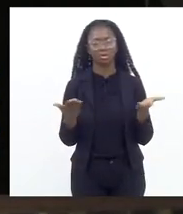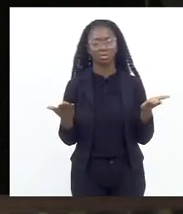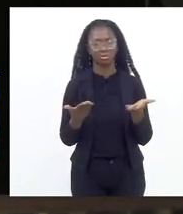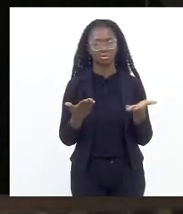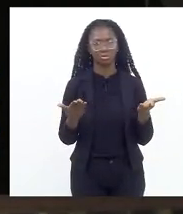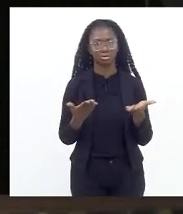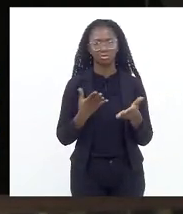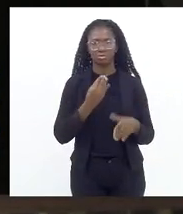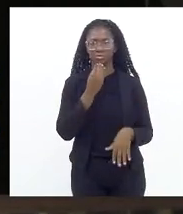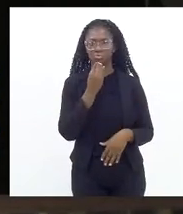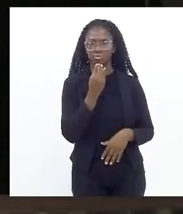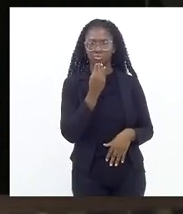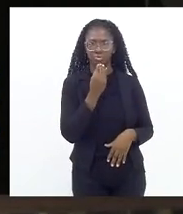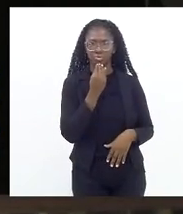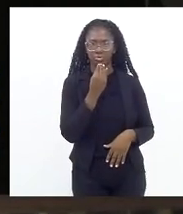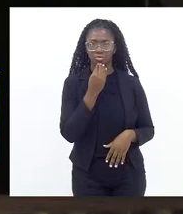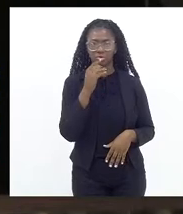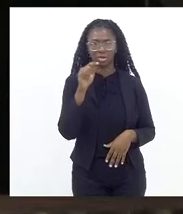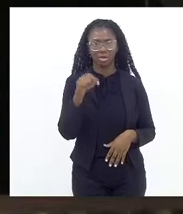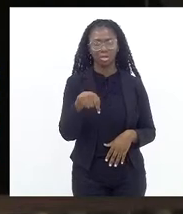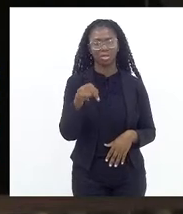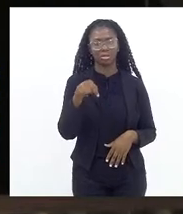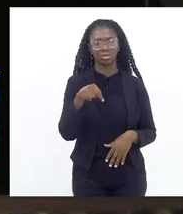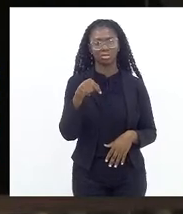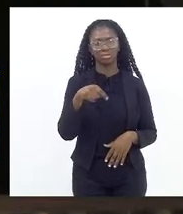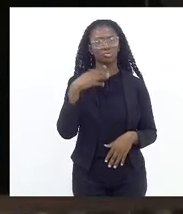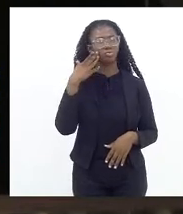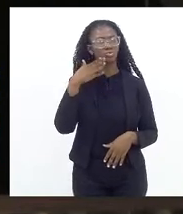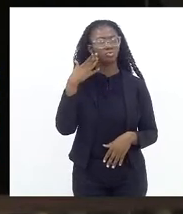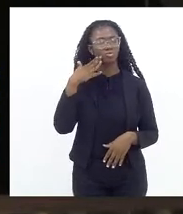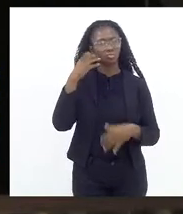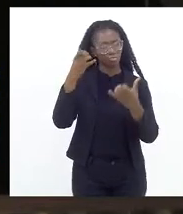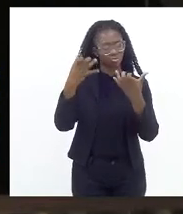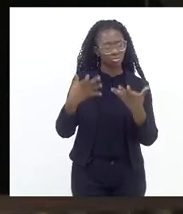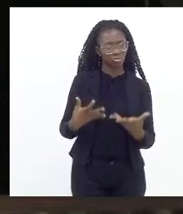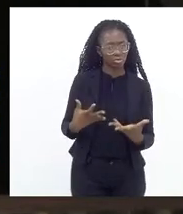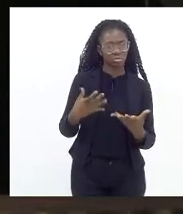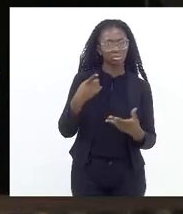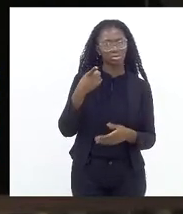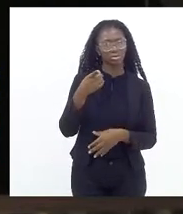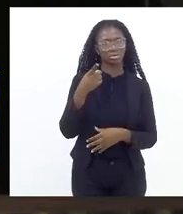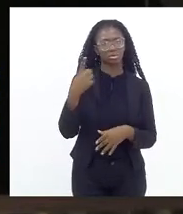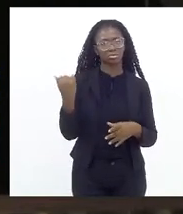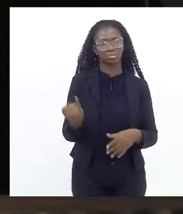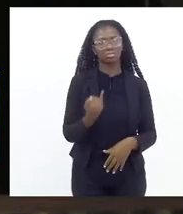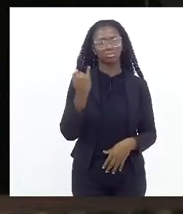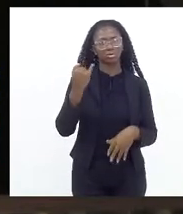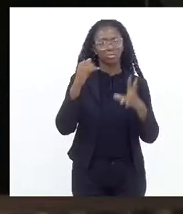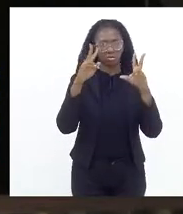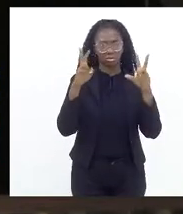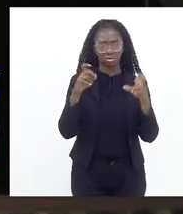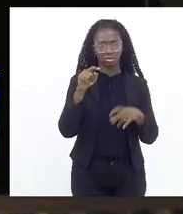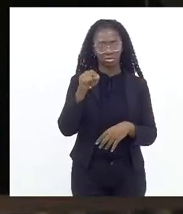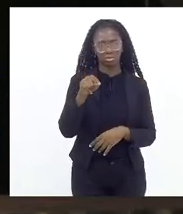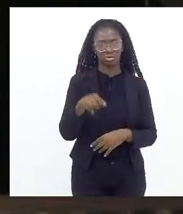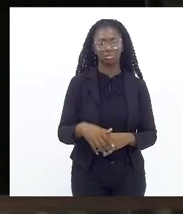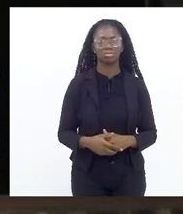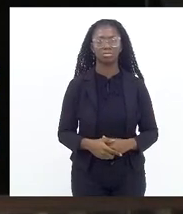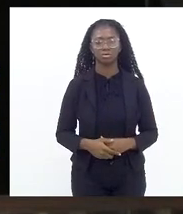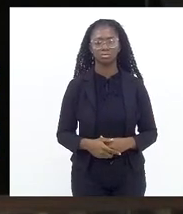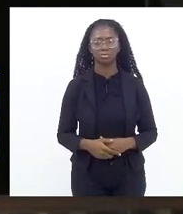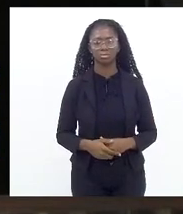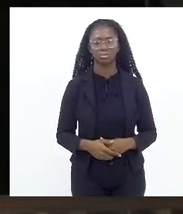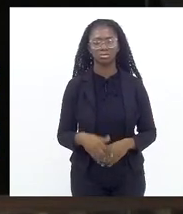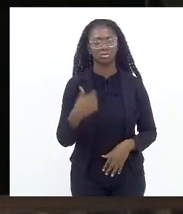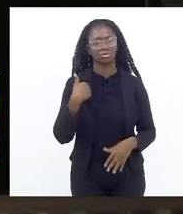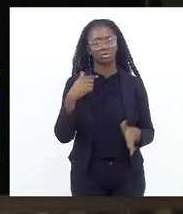temos a oportunidade de estar aqui discursando sobre a importância desse tema. E sou